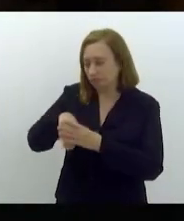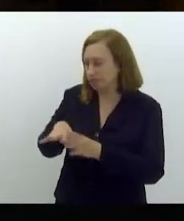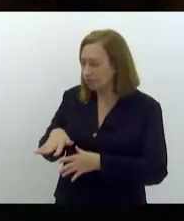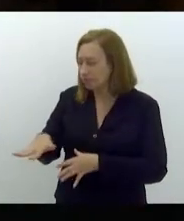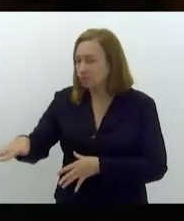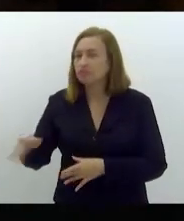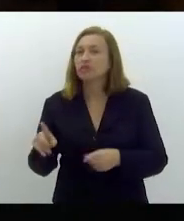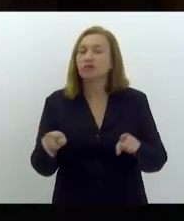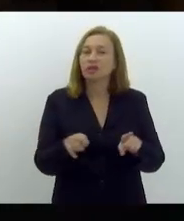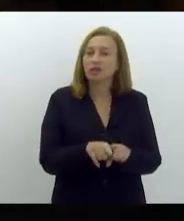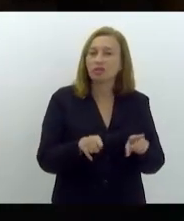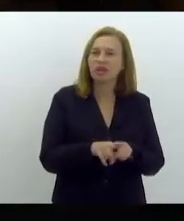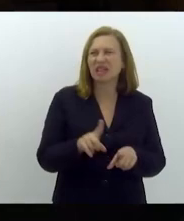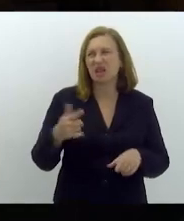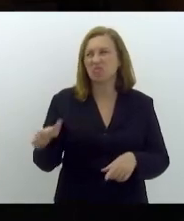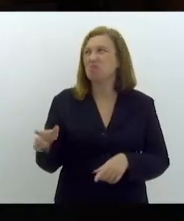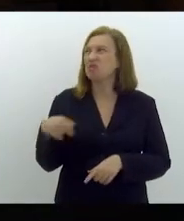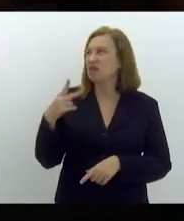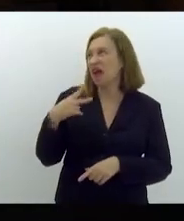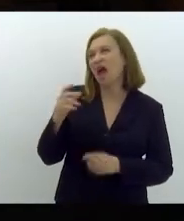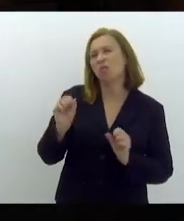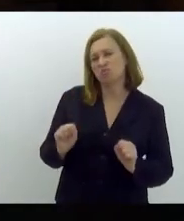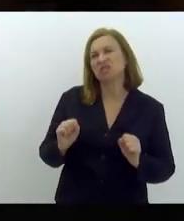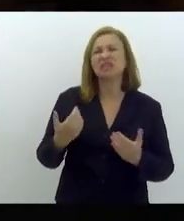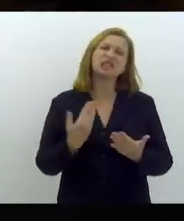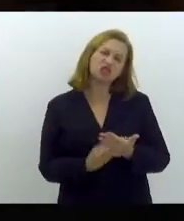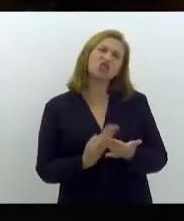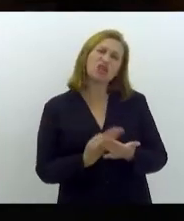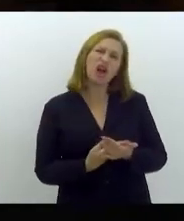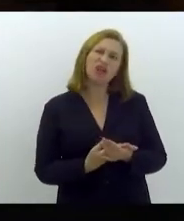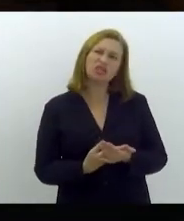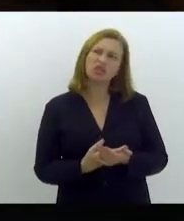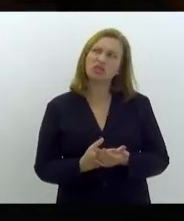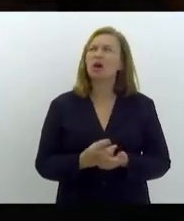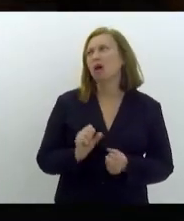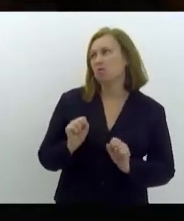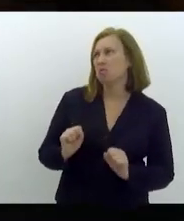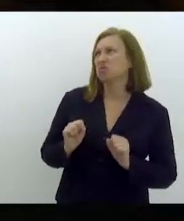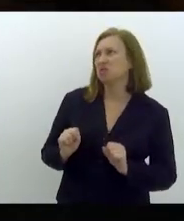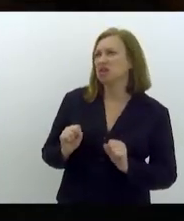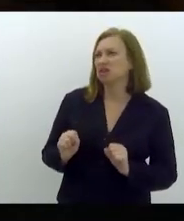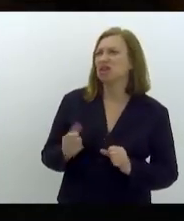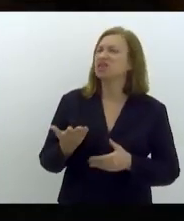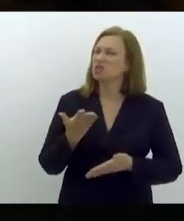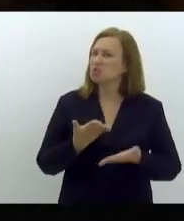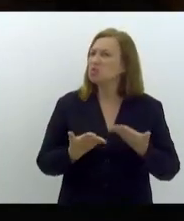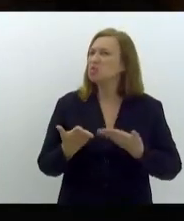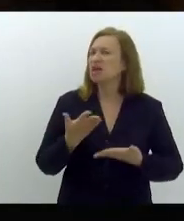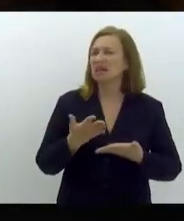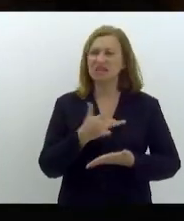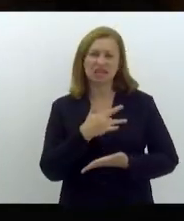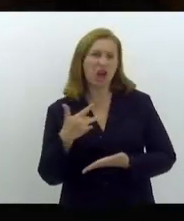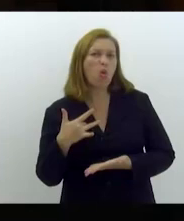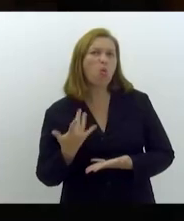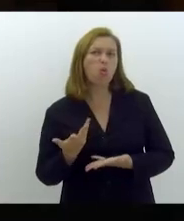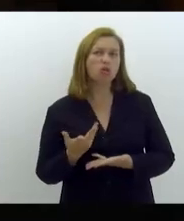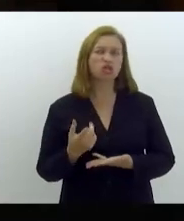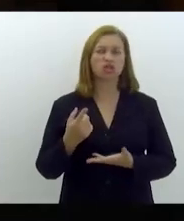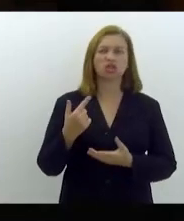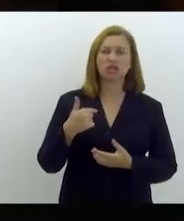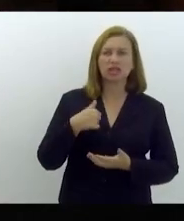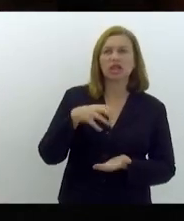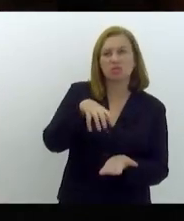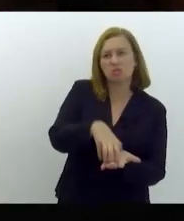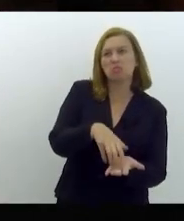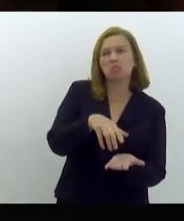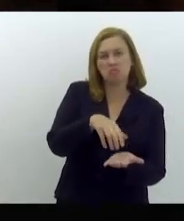aí depois falar ah não mas poderia ter estudado ah não mas poderia ter se cuidado na saúde né a gente tem postos